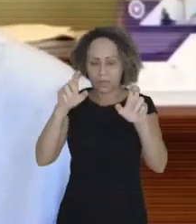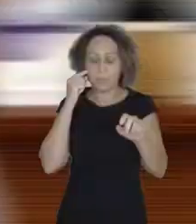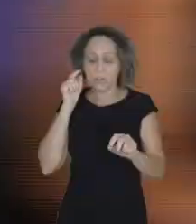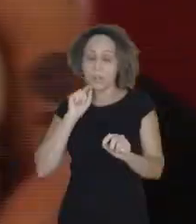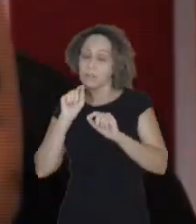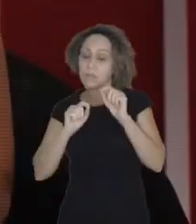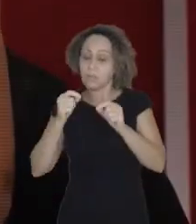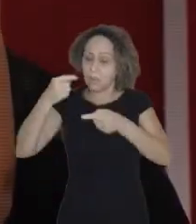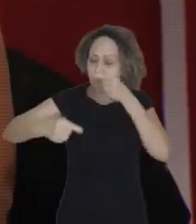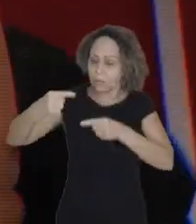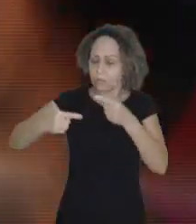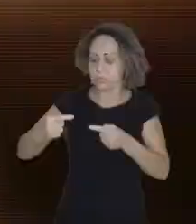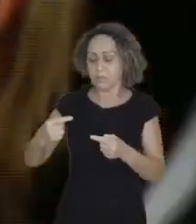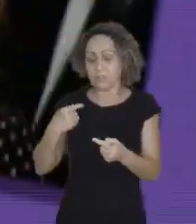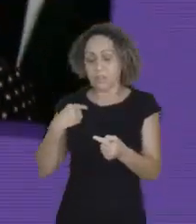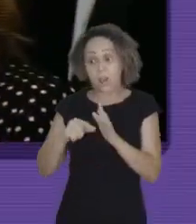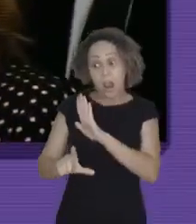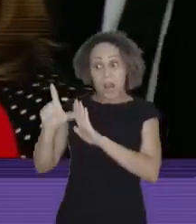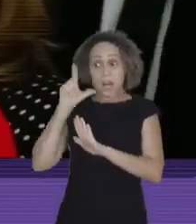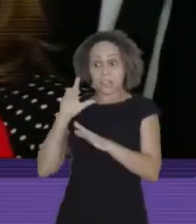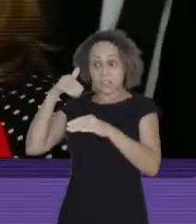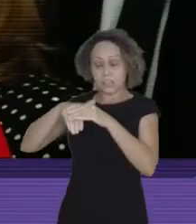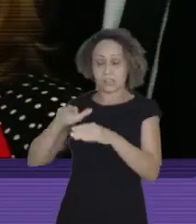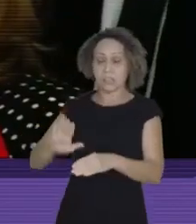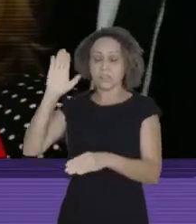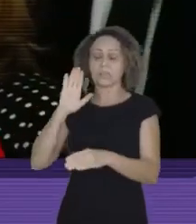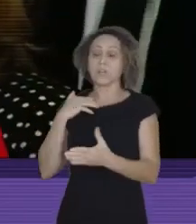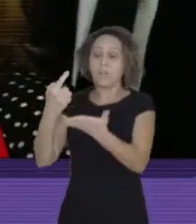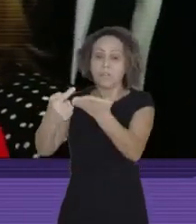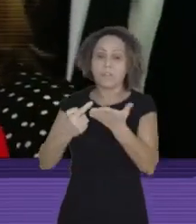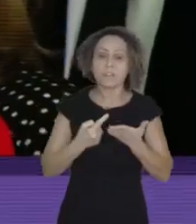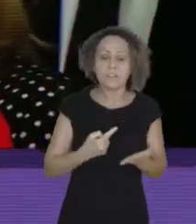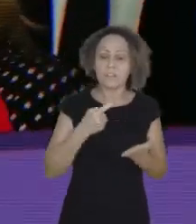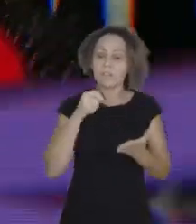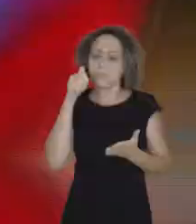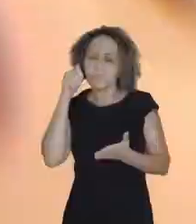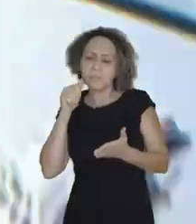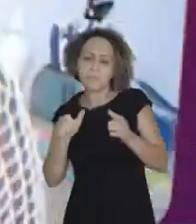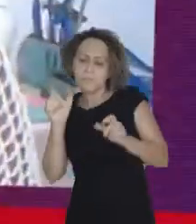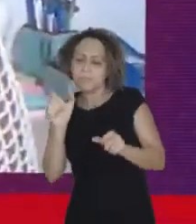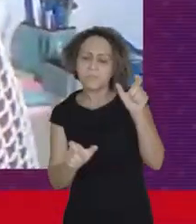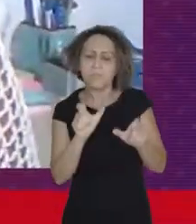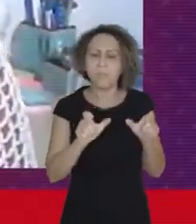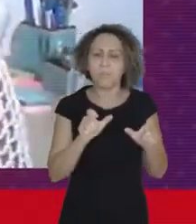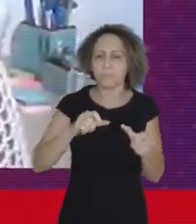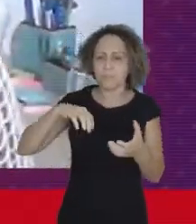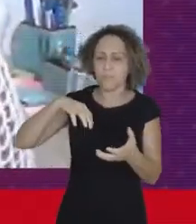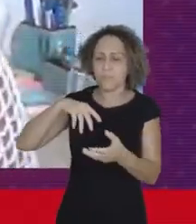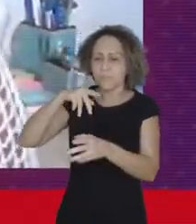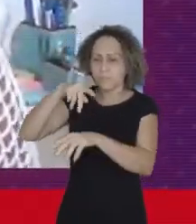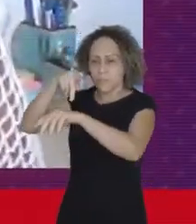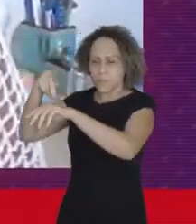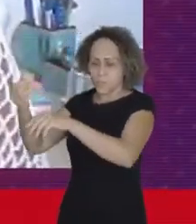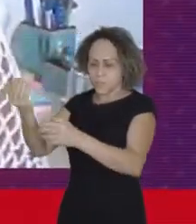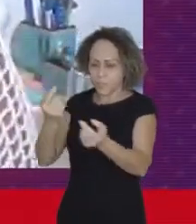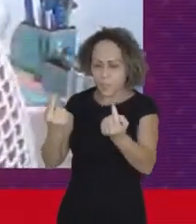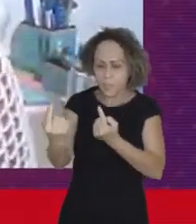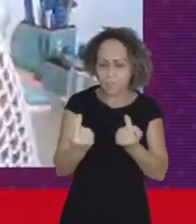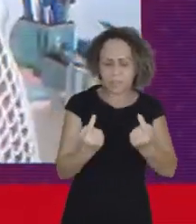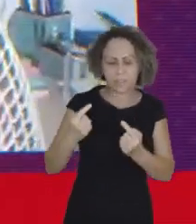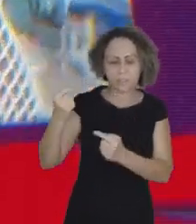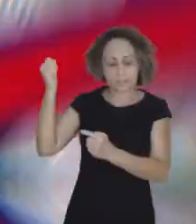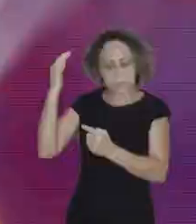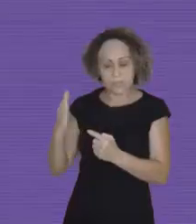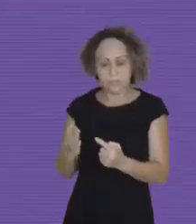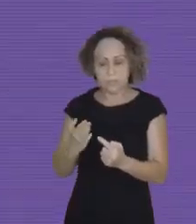começa muito antes de se pensar em uma candidatura, convidamos companheiras de todos os cantos do país para compartilhar suas histórias e trajetórias com a